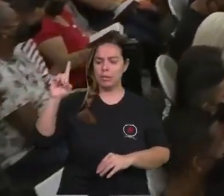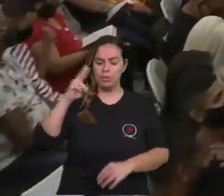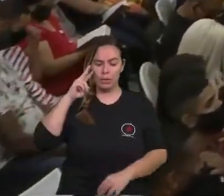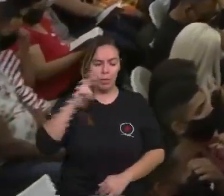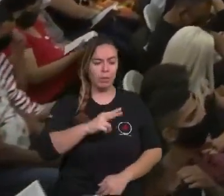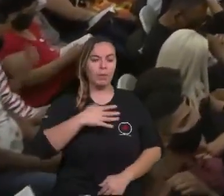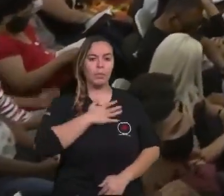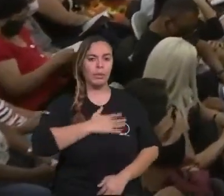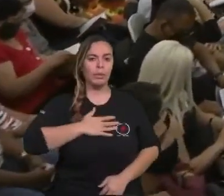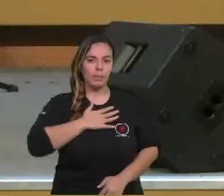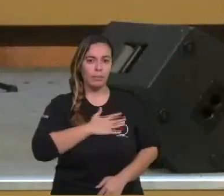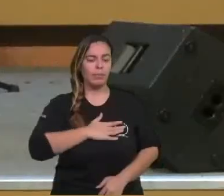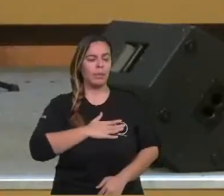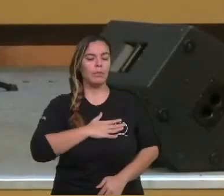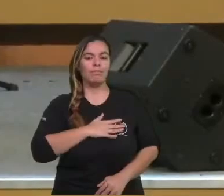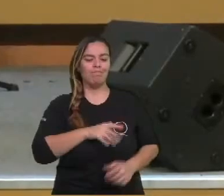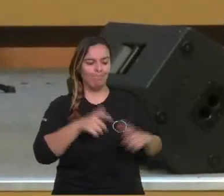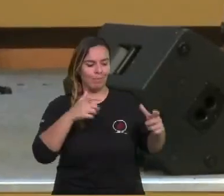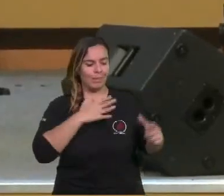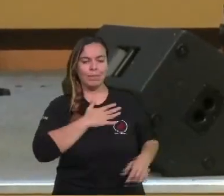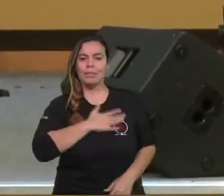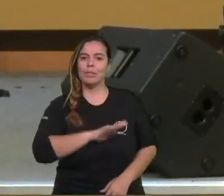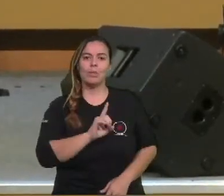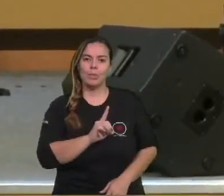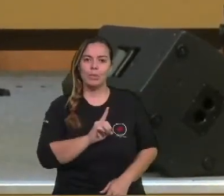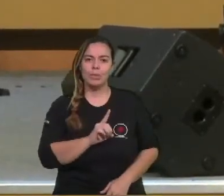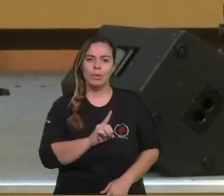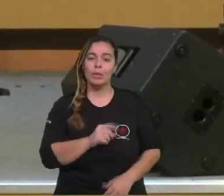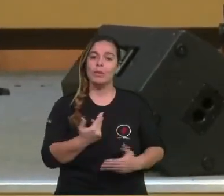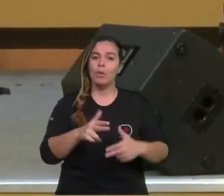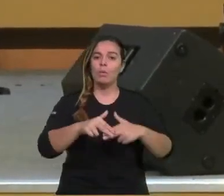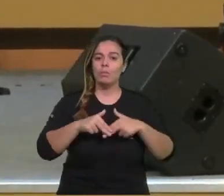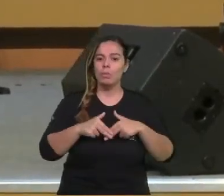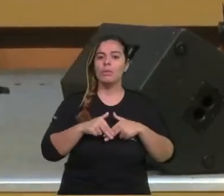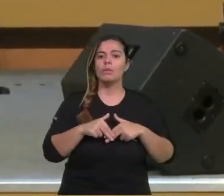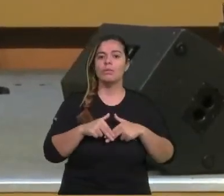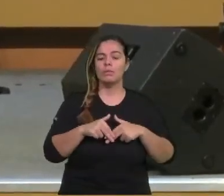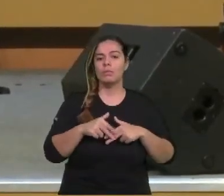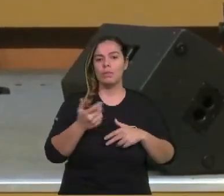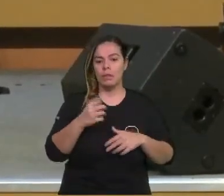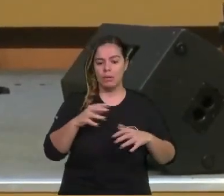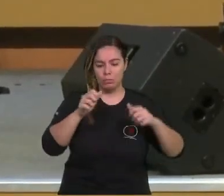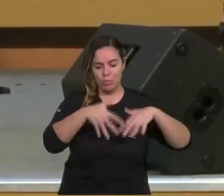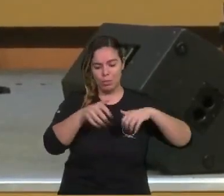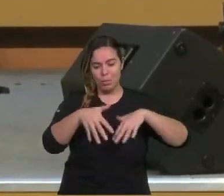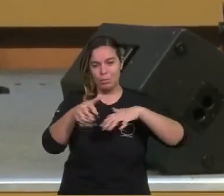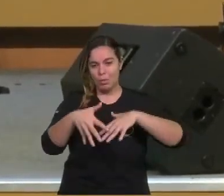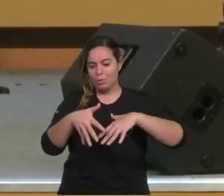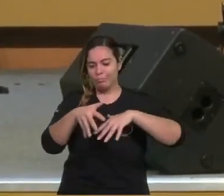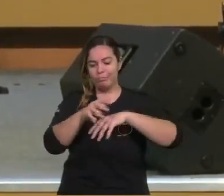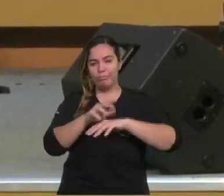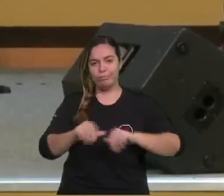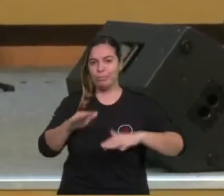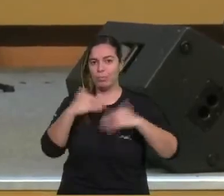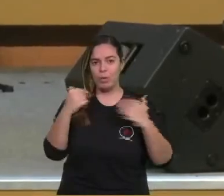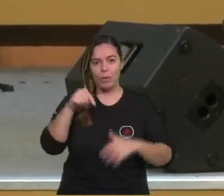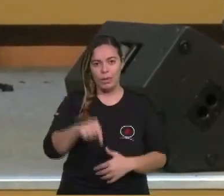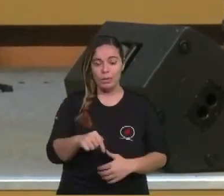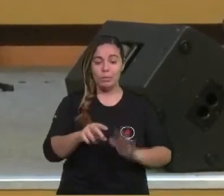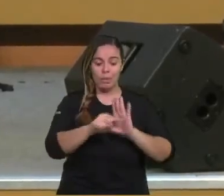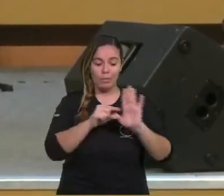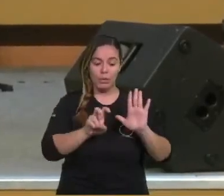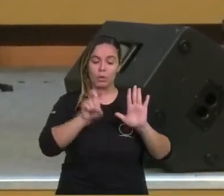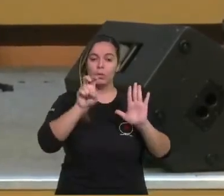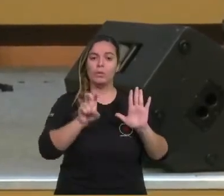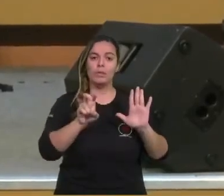da maior parte deles. Por isso, foram prostrados no deserto. Verso 5, mas